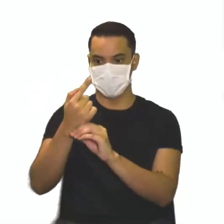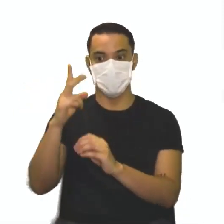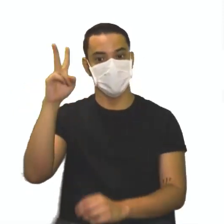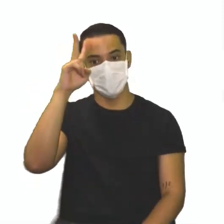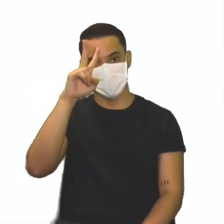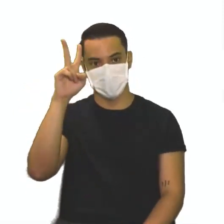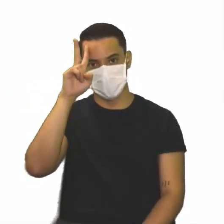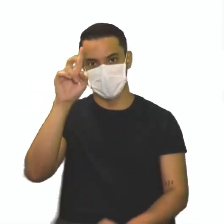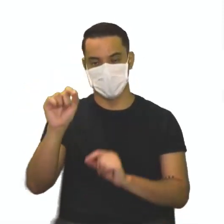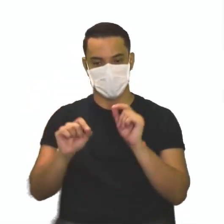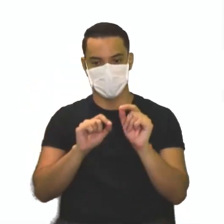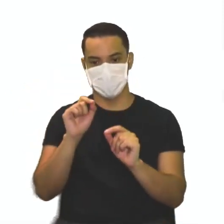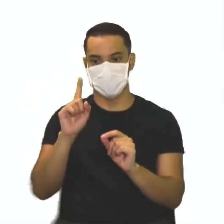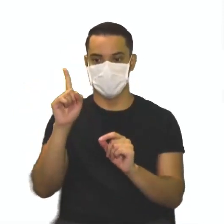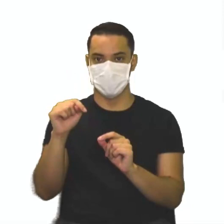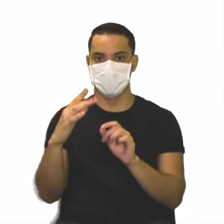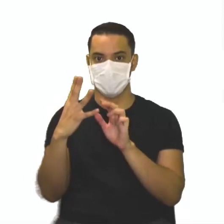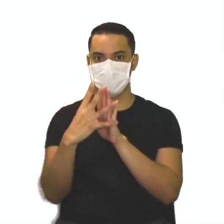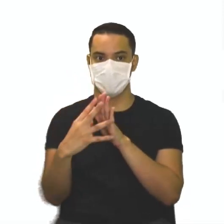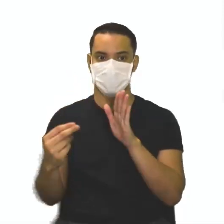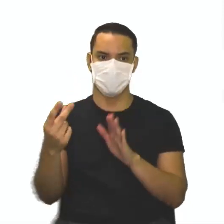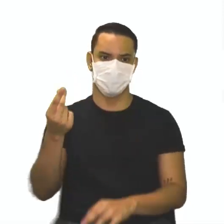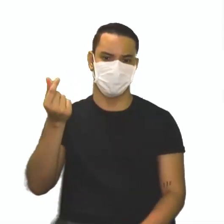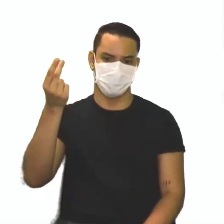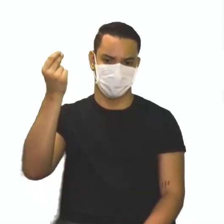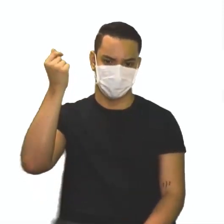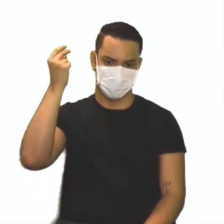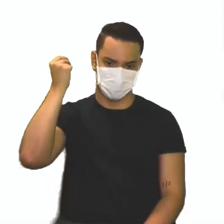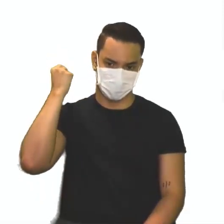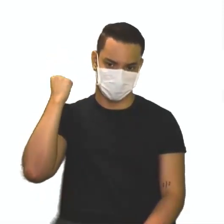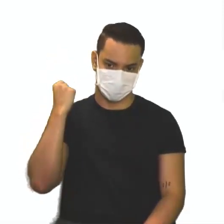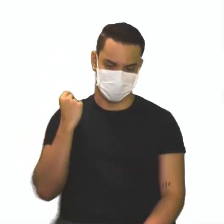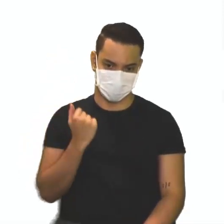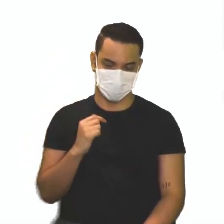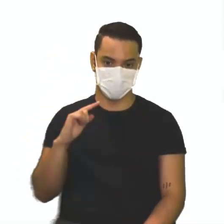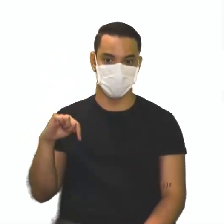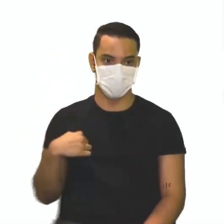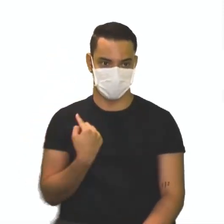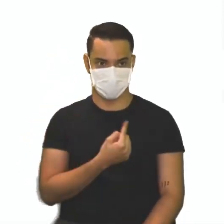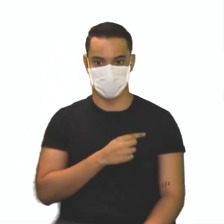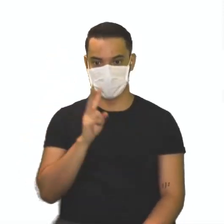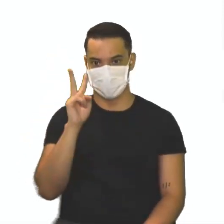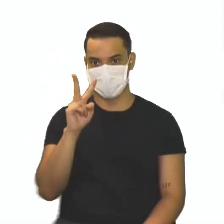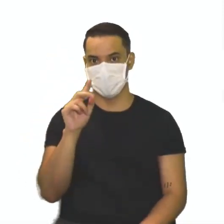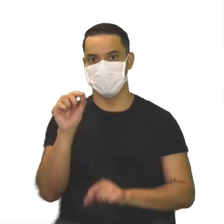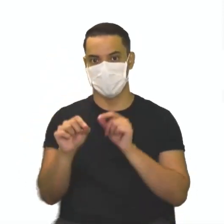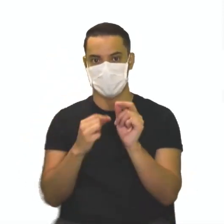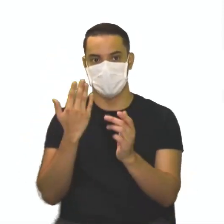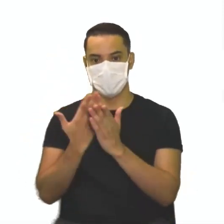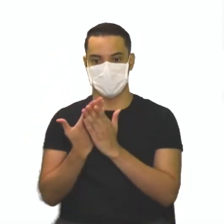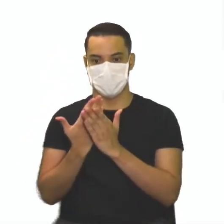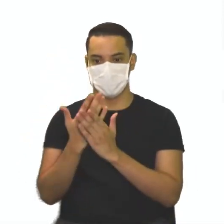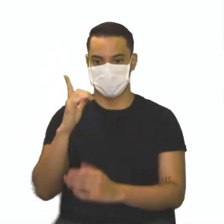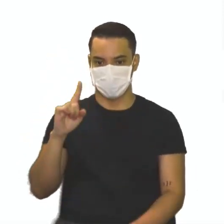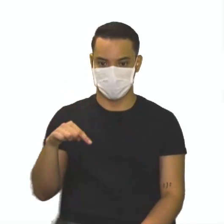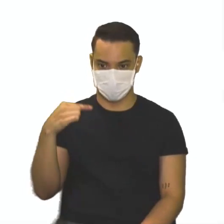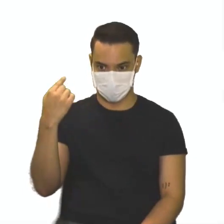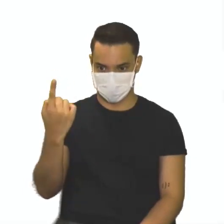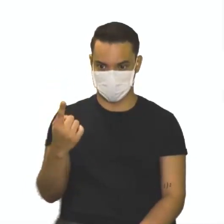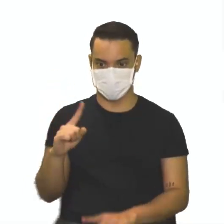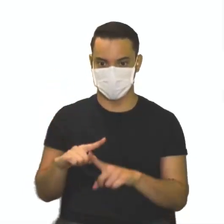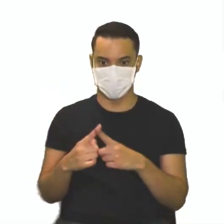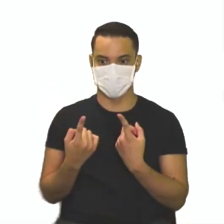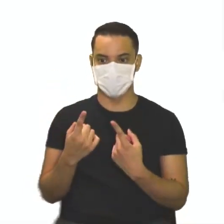atômico, ele é um modelinho mais ultrapassado, tá? Nós vamos ver isso aí na próxima aula. Mas aqui ele